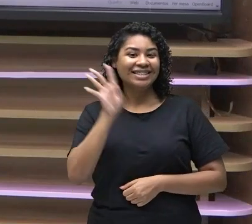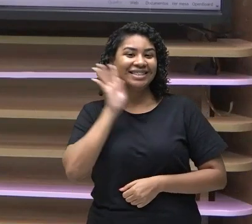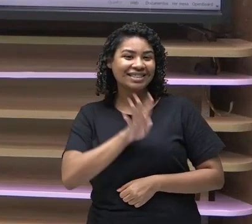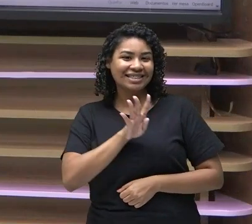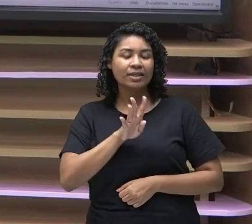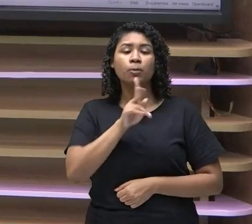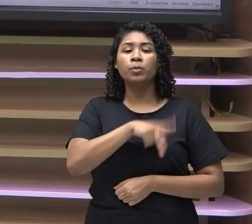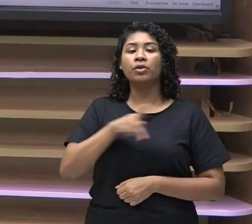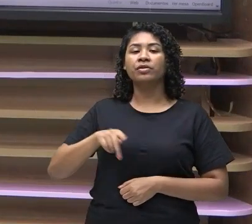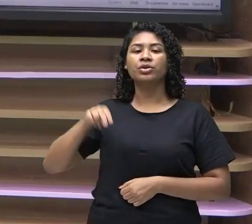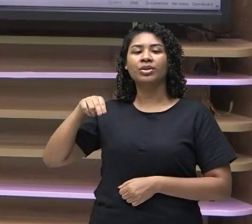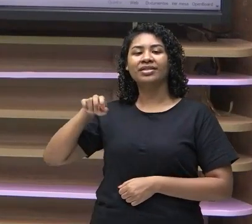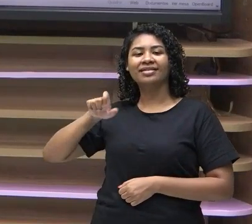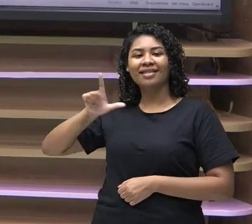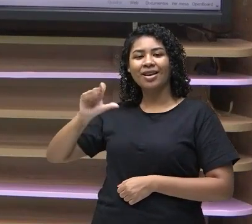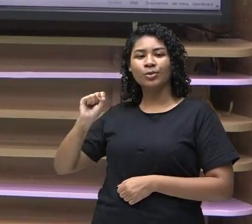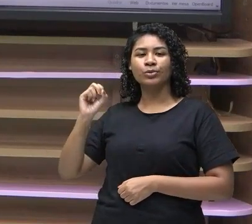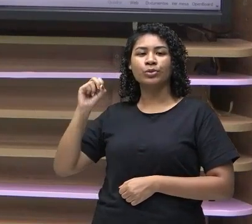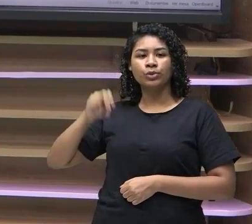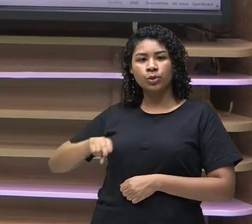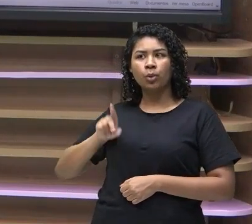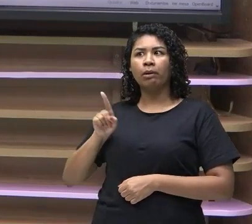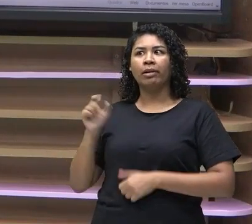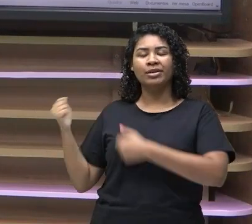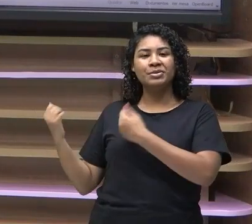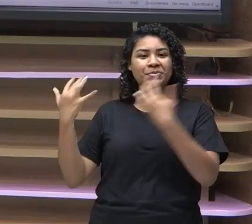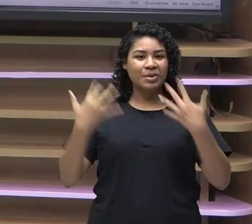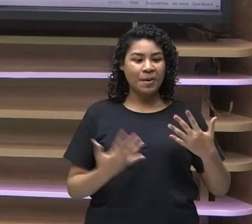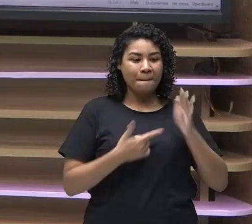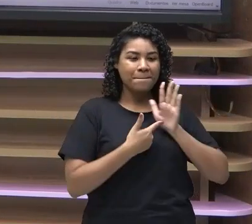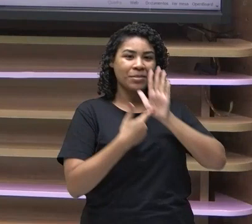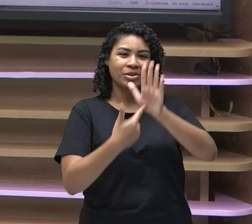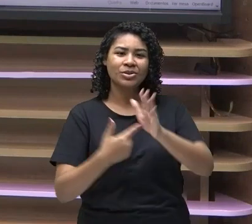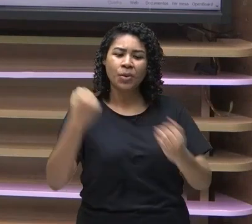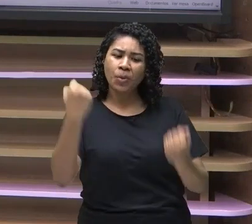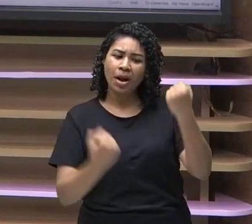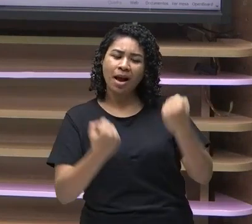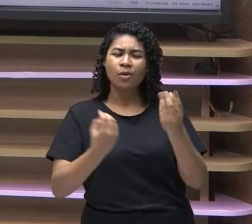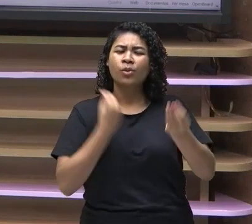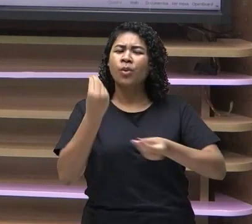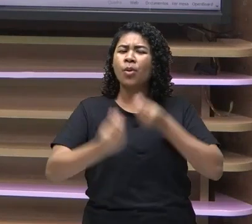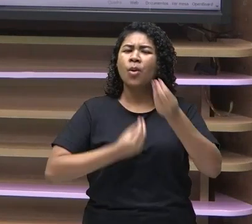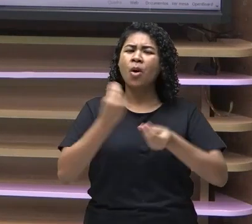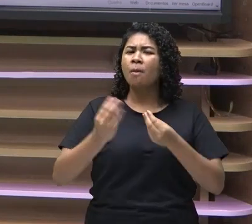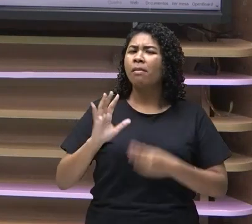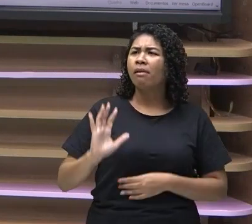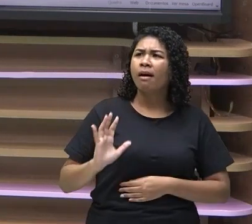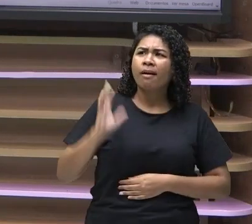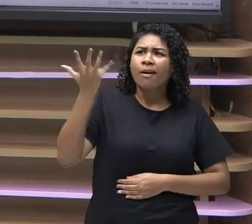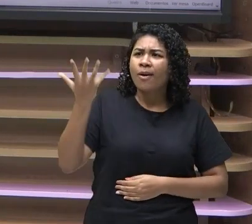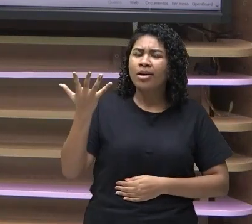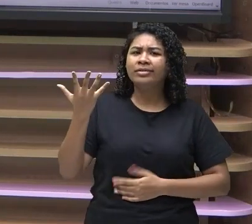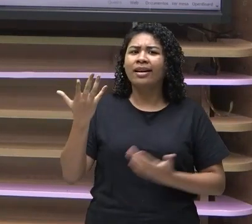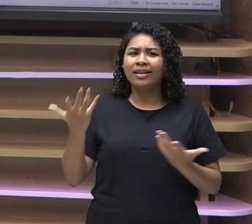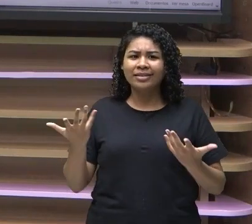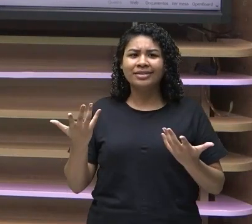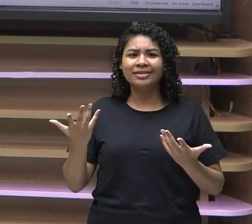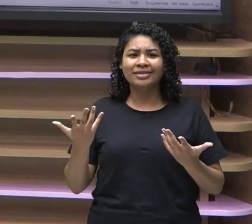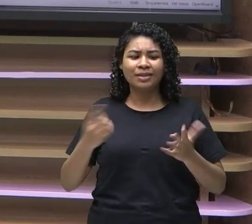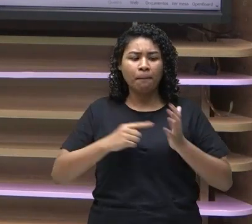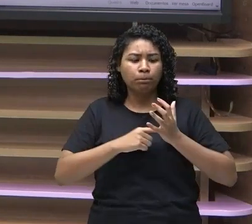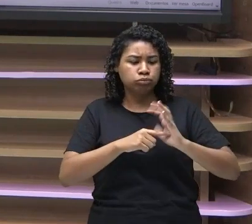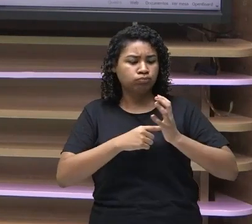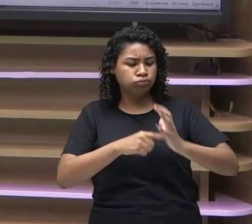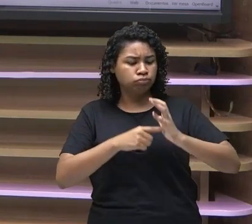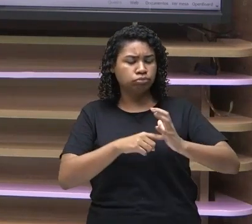o professor Nelson mostrou aí para gente através de um carro né como é que faz como é que acontece o funcionamento de um motor